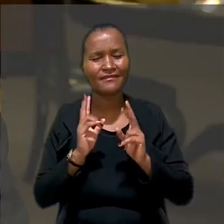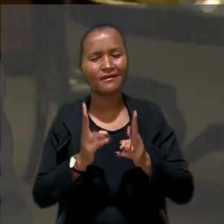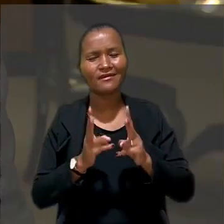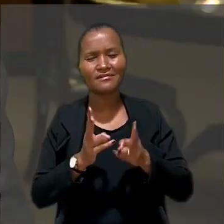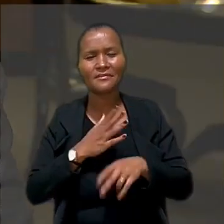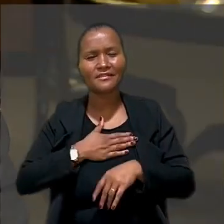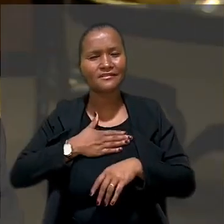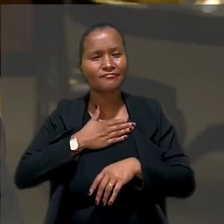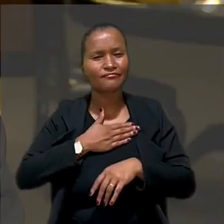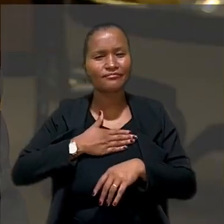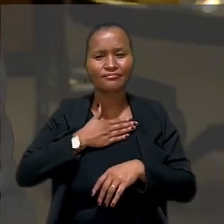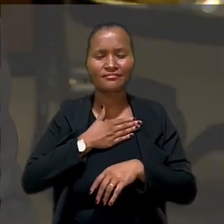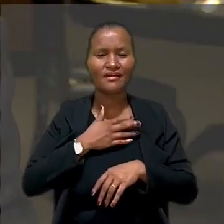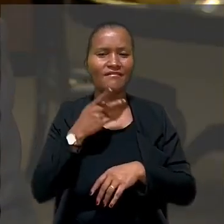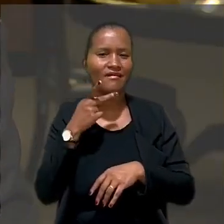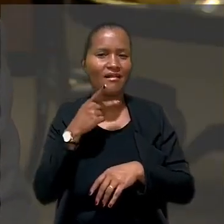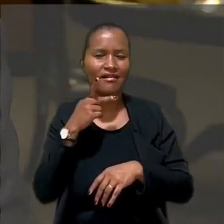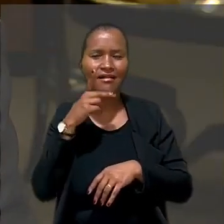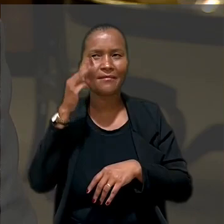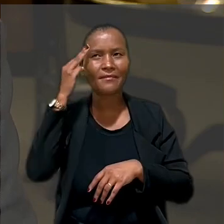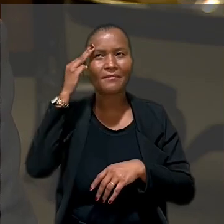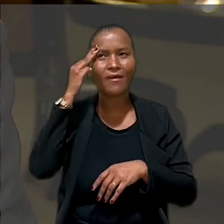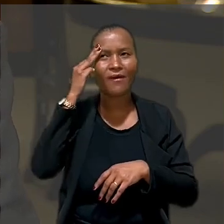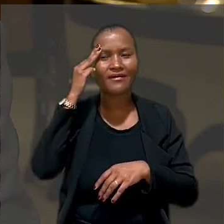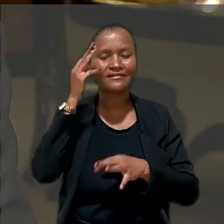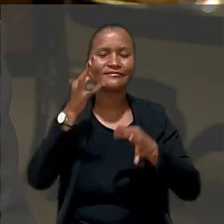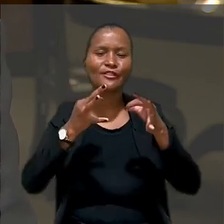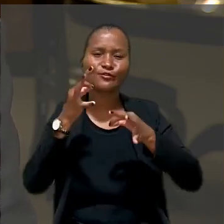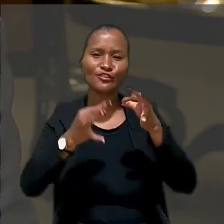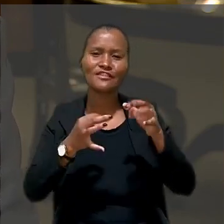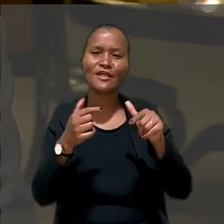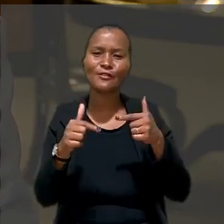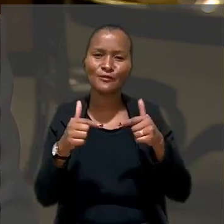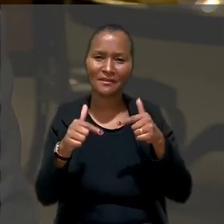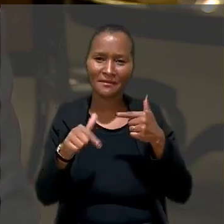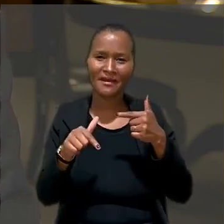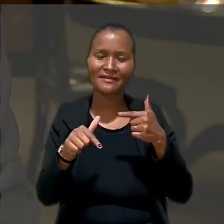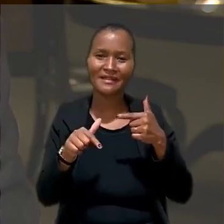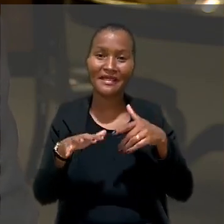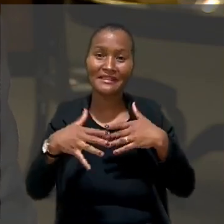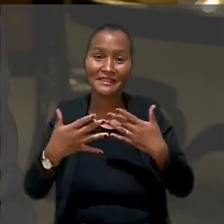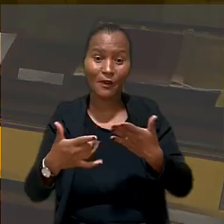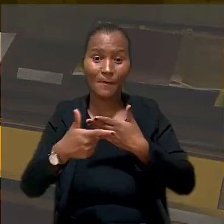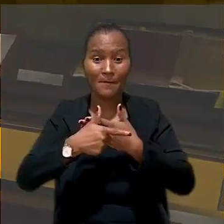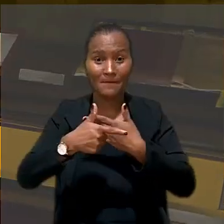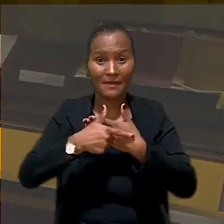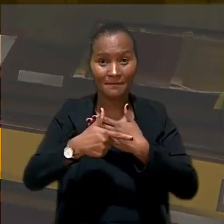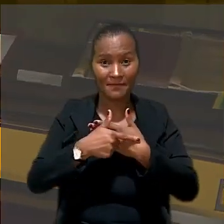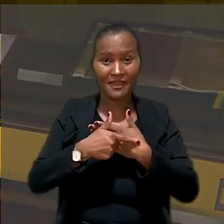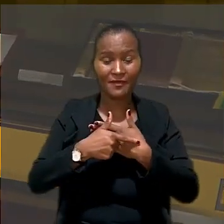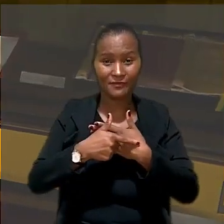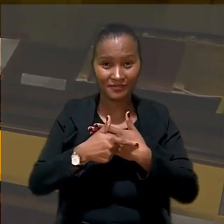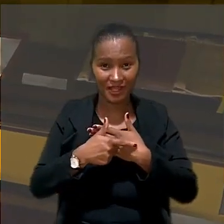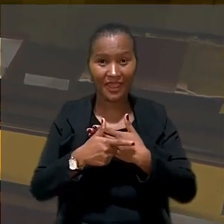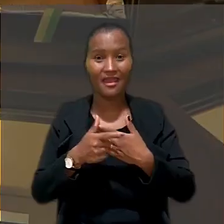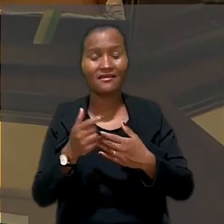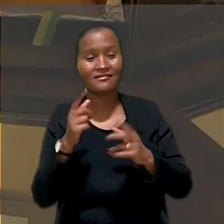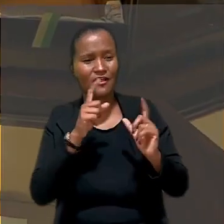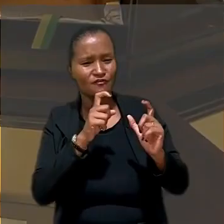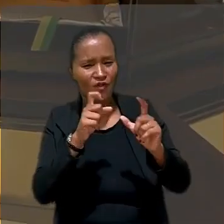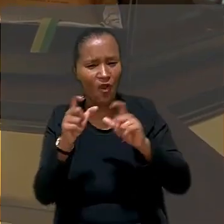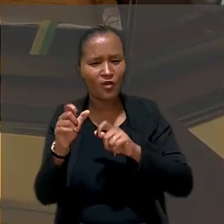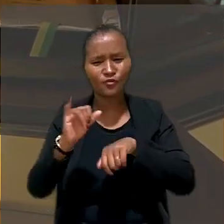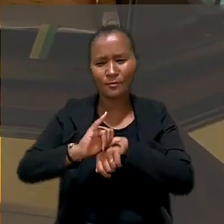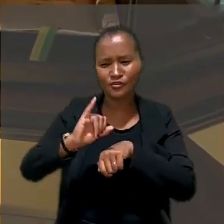É sempre prazeroso muito falar da memória da Justiça do Trabalho, né? Então, o papel tanto do acervo,